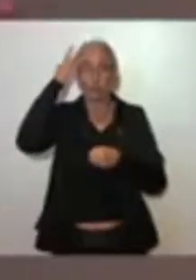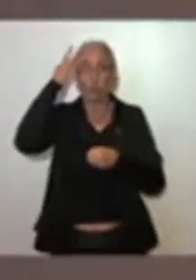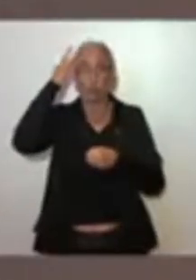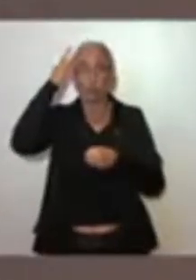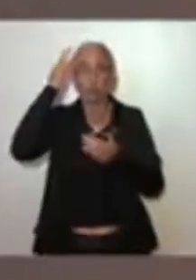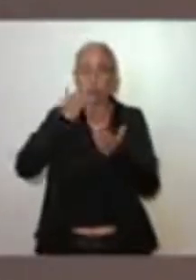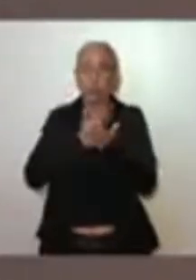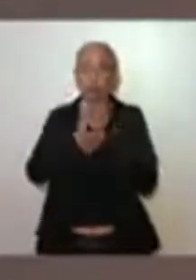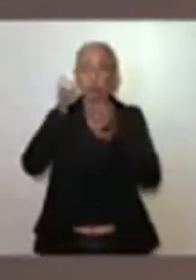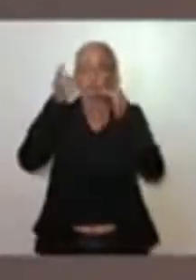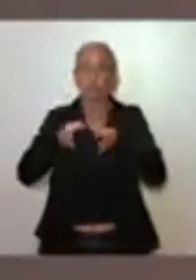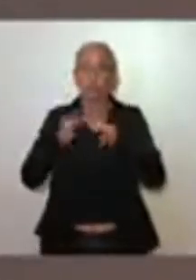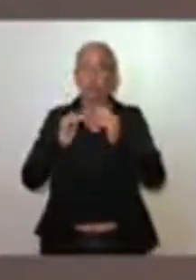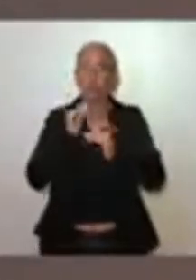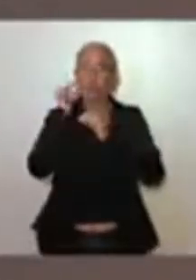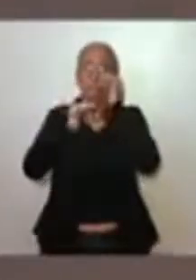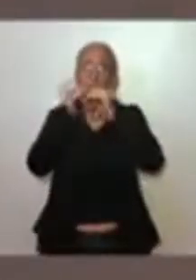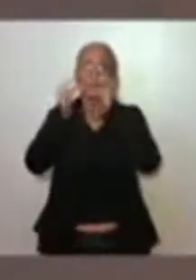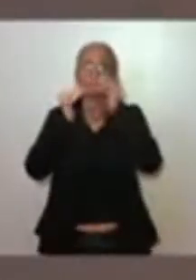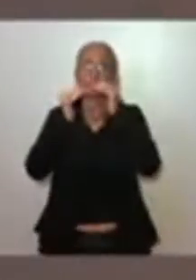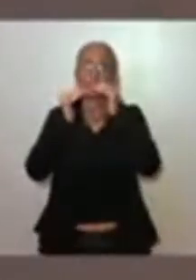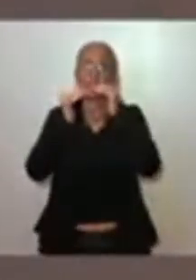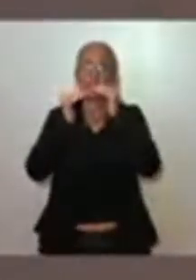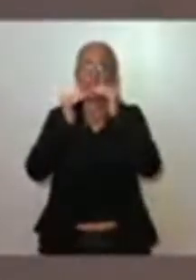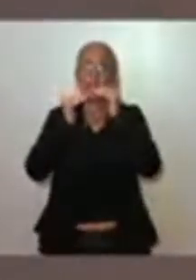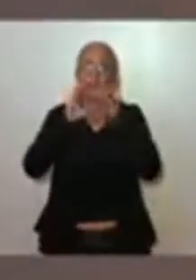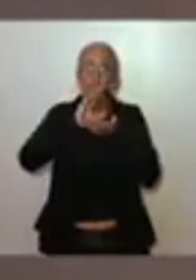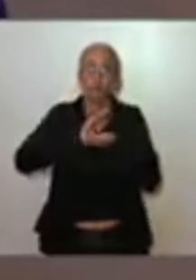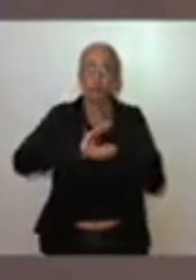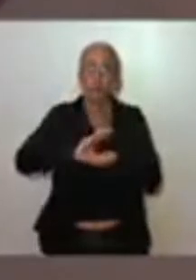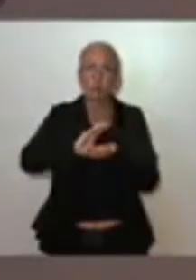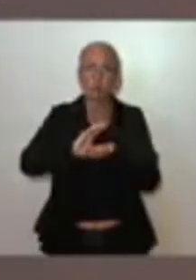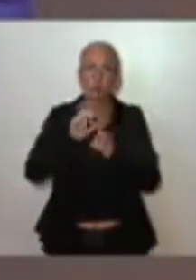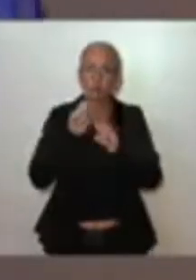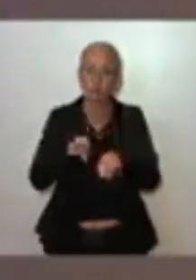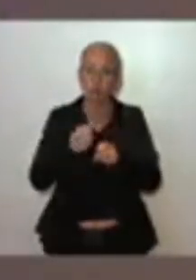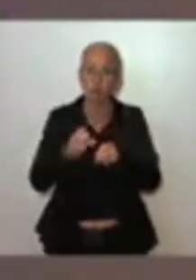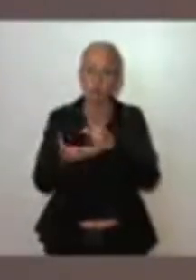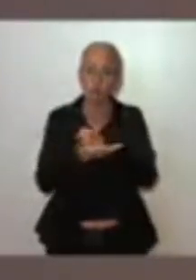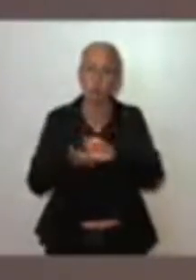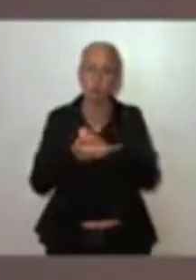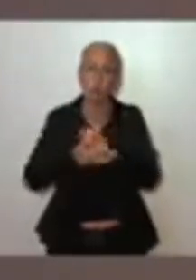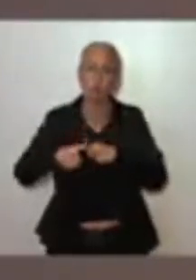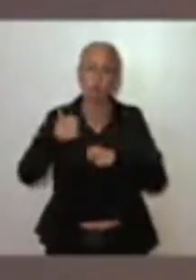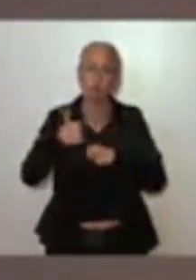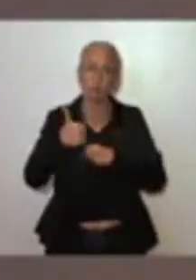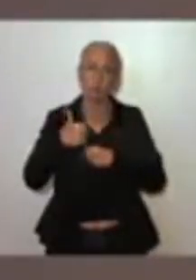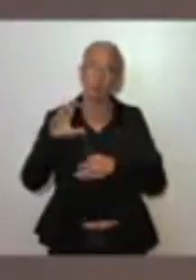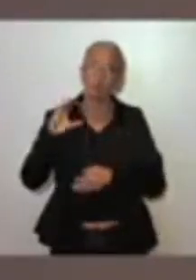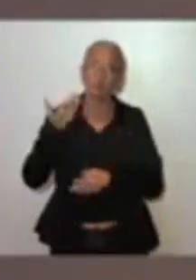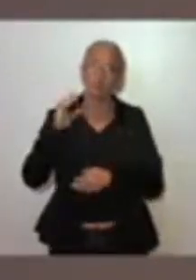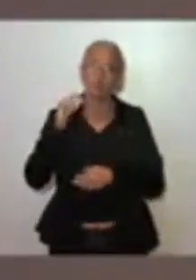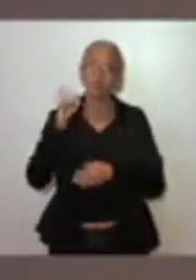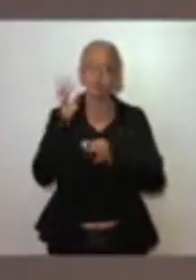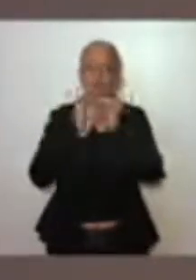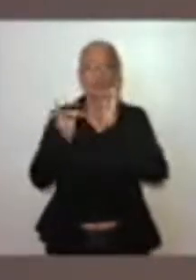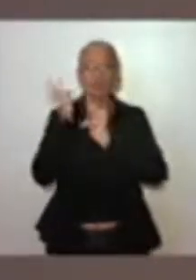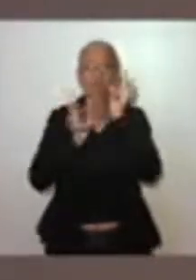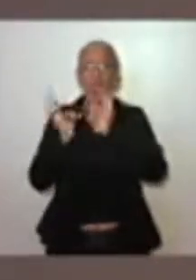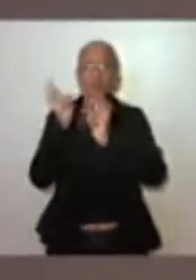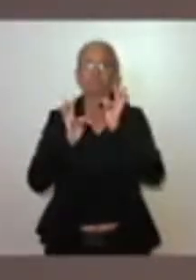para o progresso que não seja o investimento em Educação Básica primeiro e em ciência e